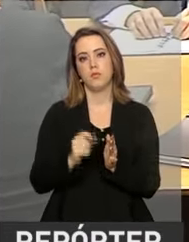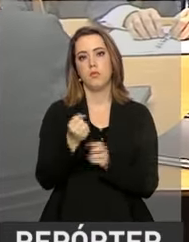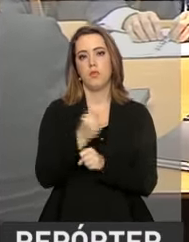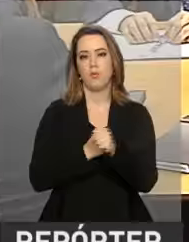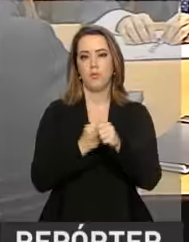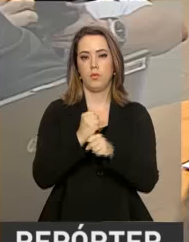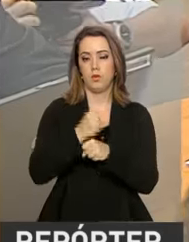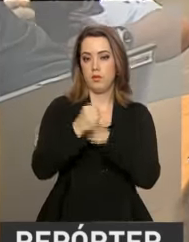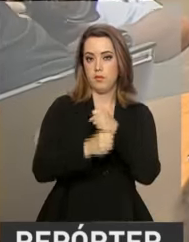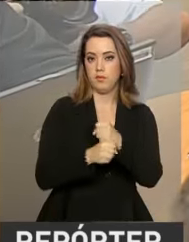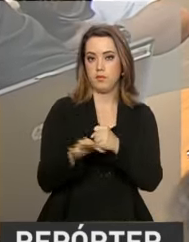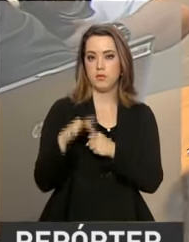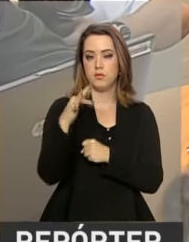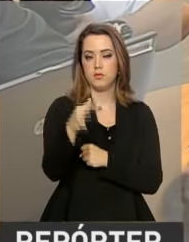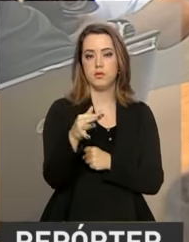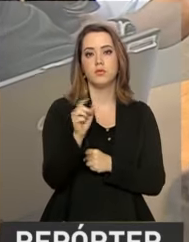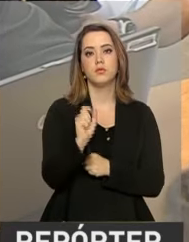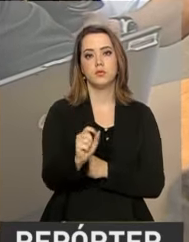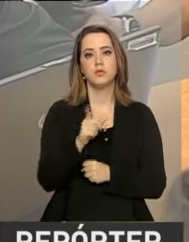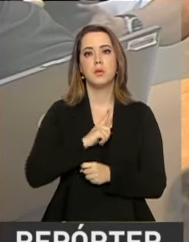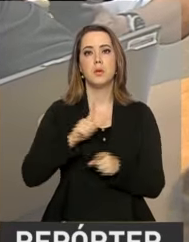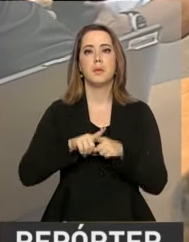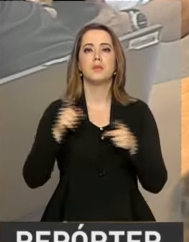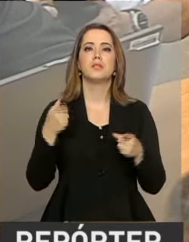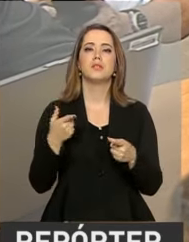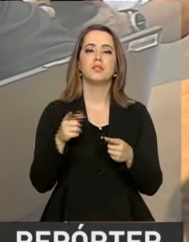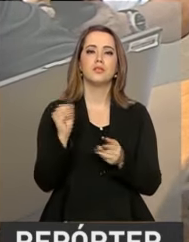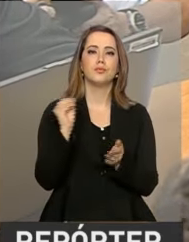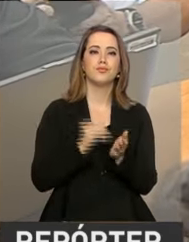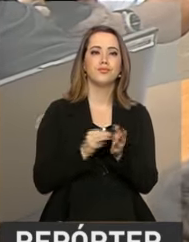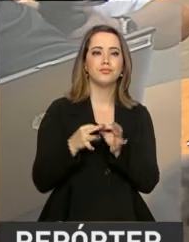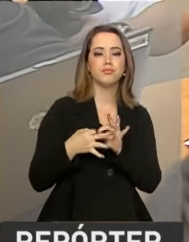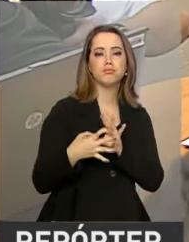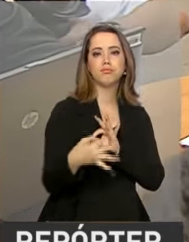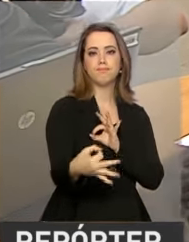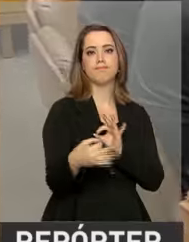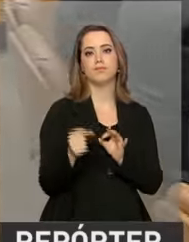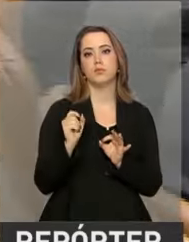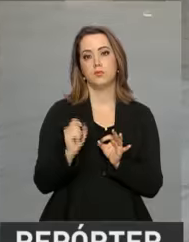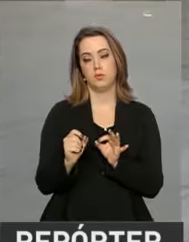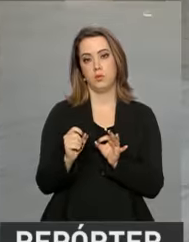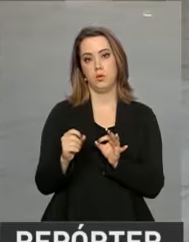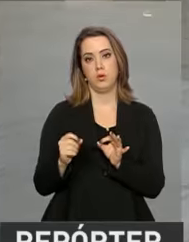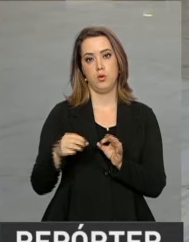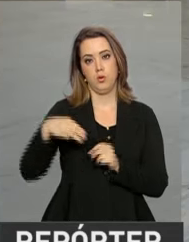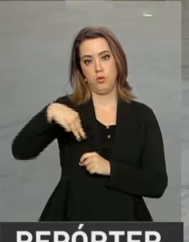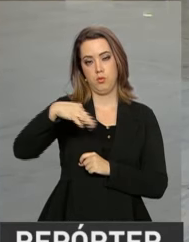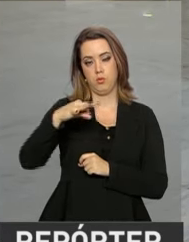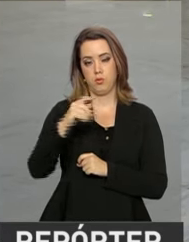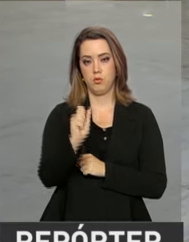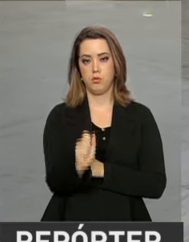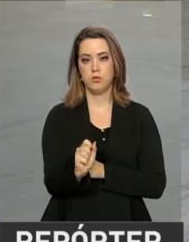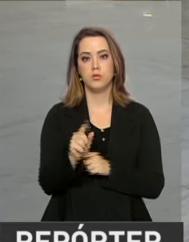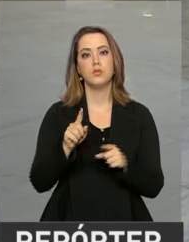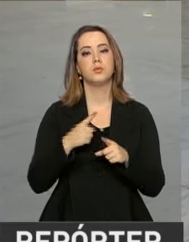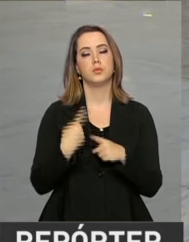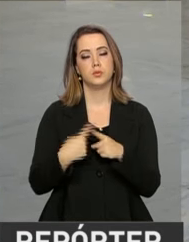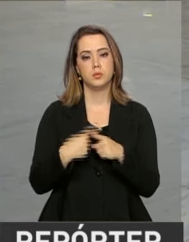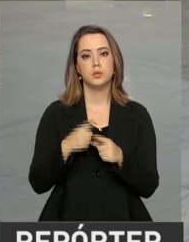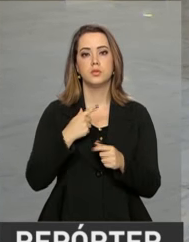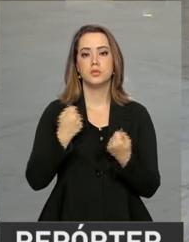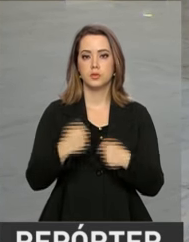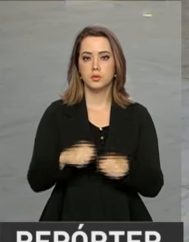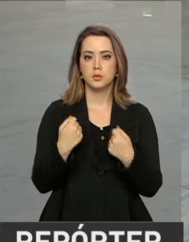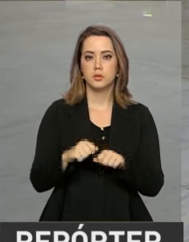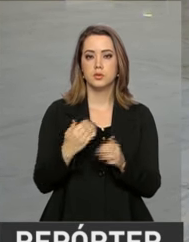essa previsão ainda não vê uma inflação no centro da meta de 4,5% e que, portanto, seria necessário manter essa taxa em